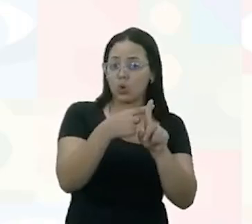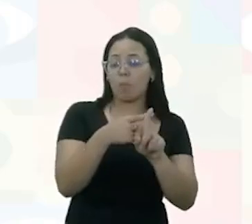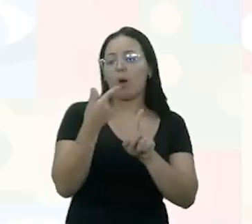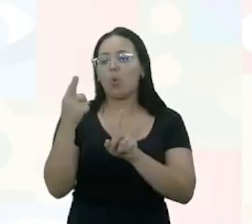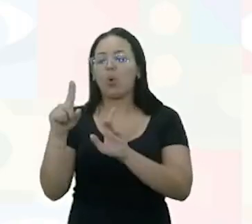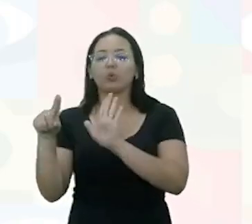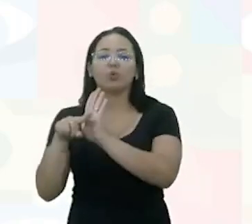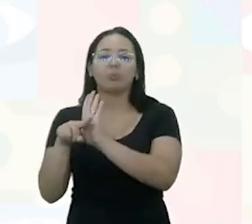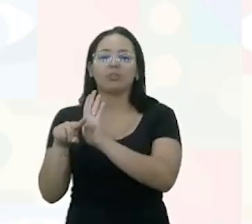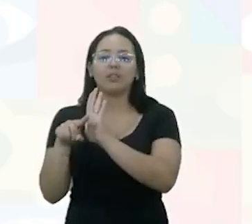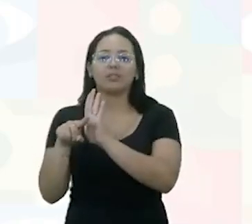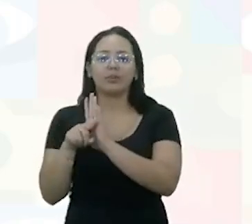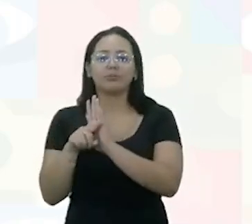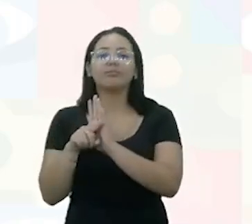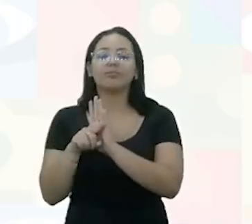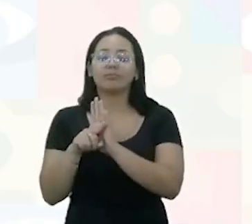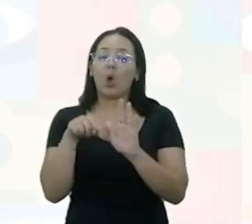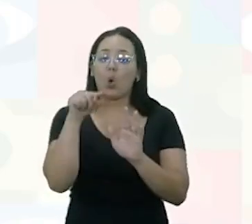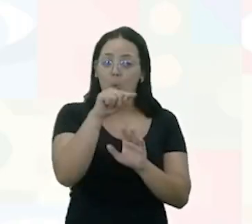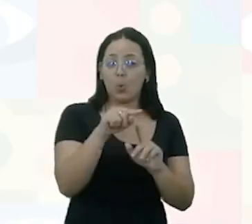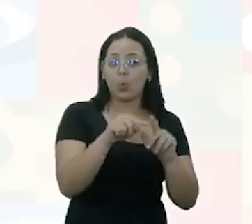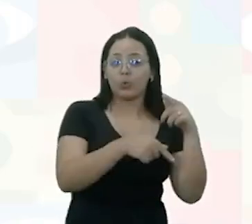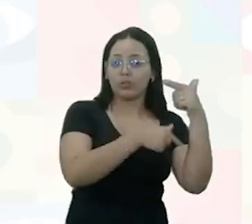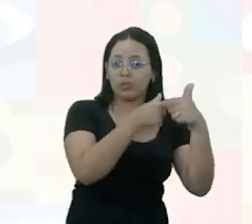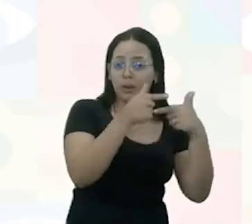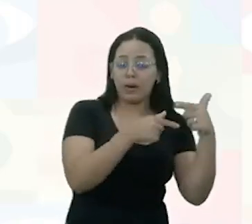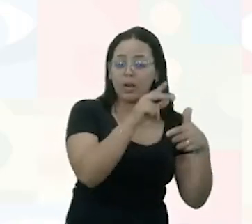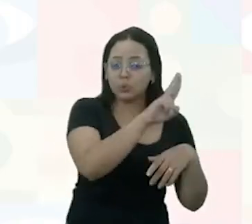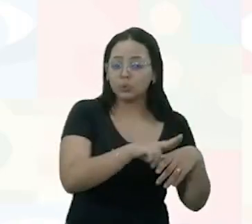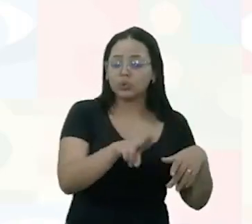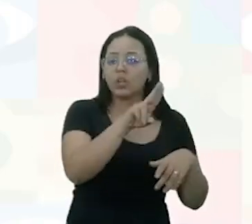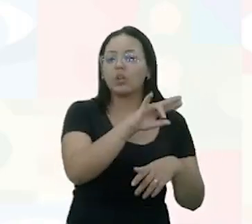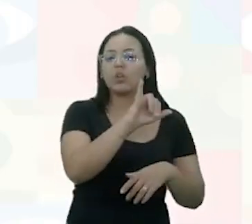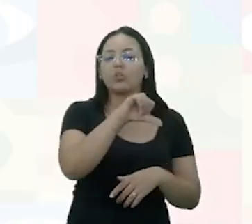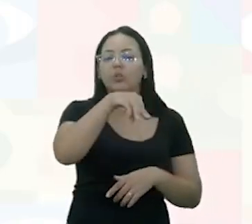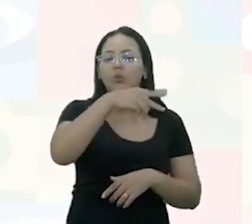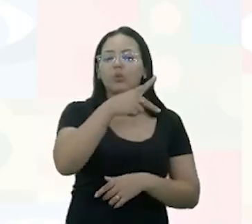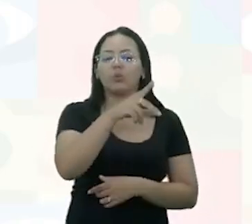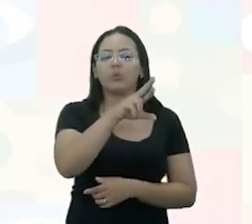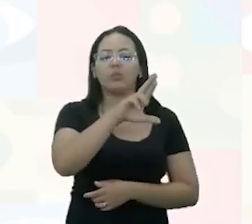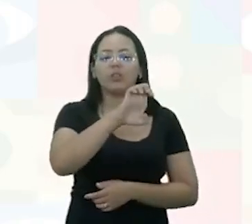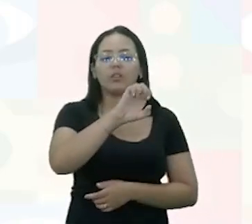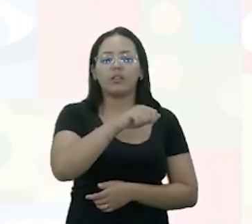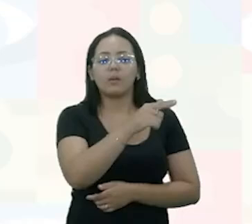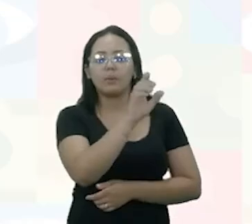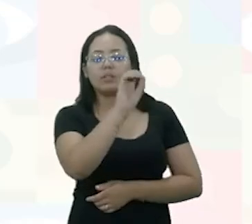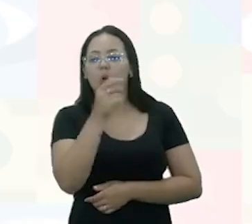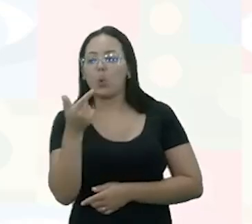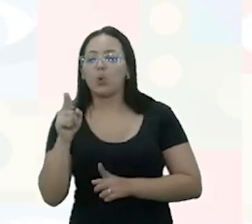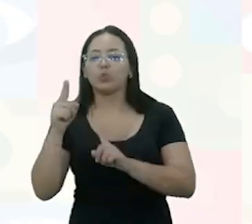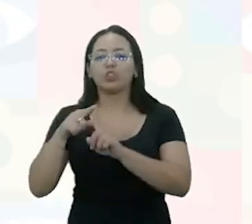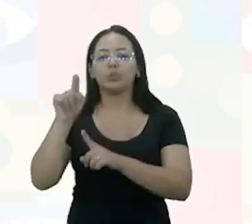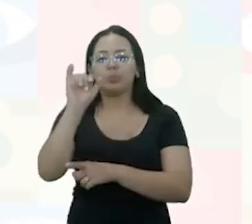com a subtração. Um trabalha com impressão e outro trabalha com imagens